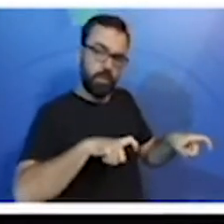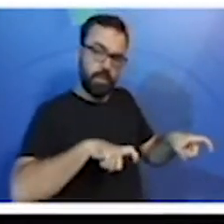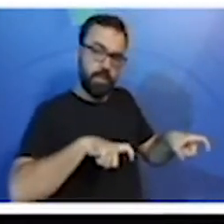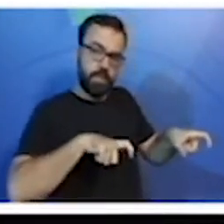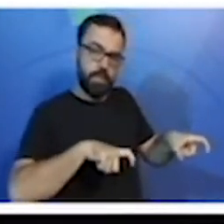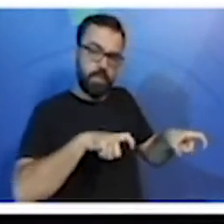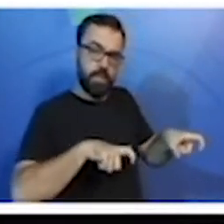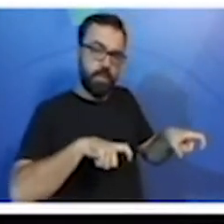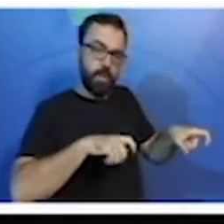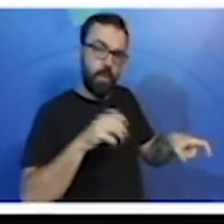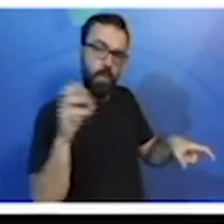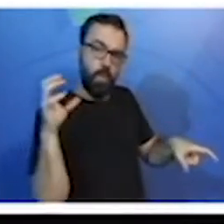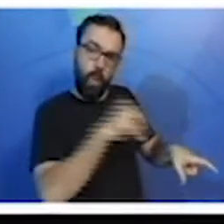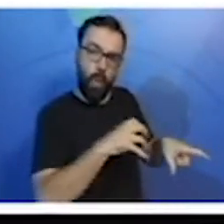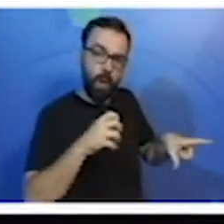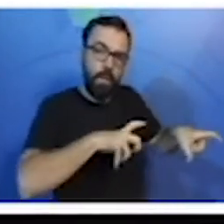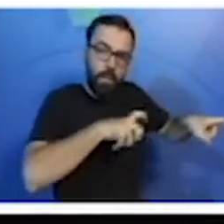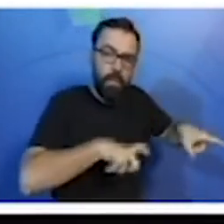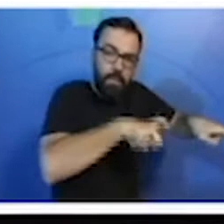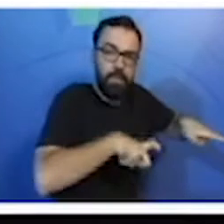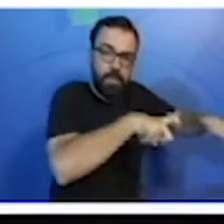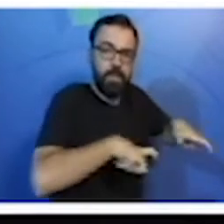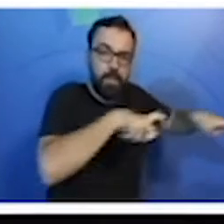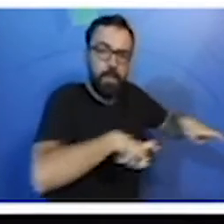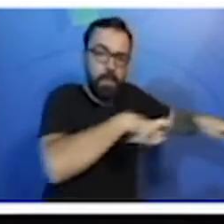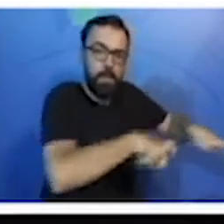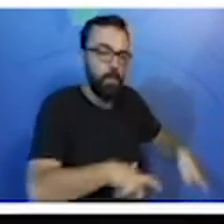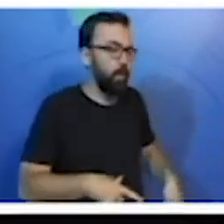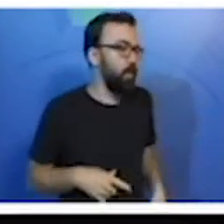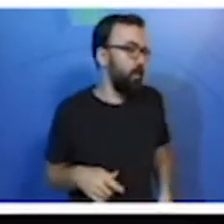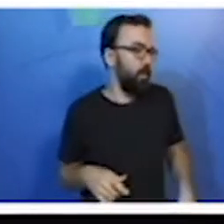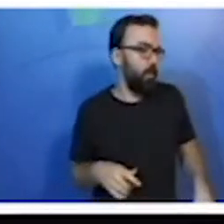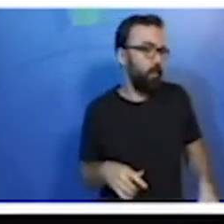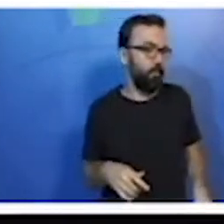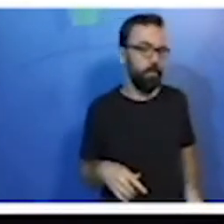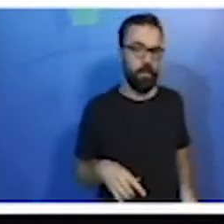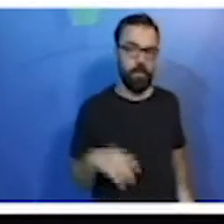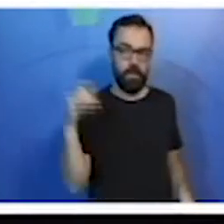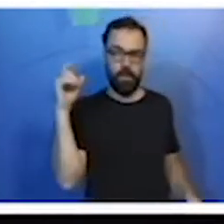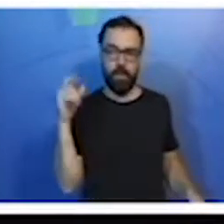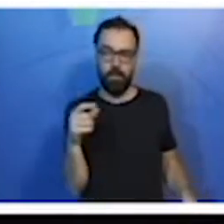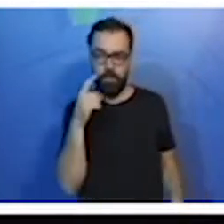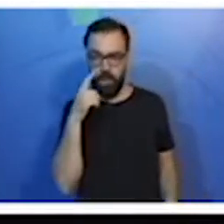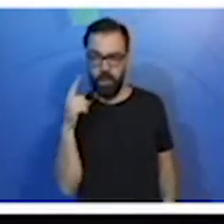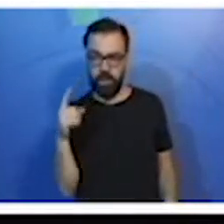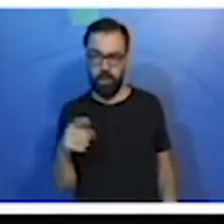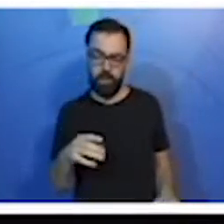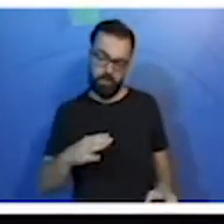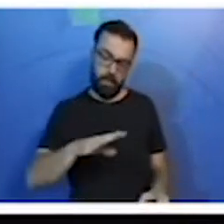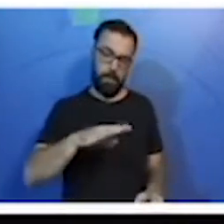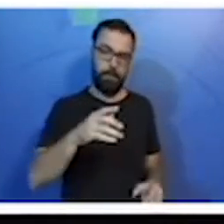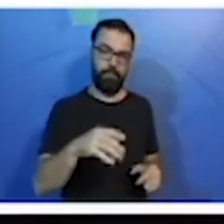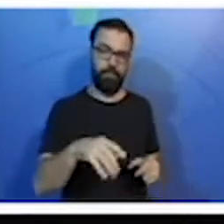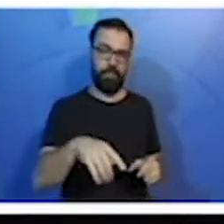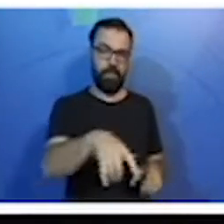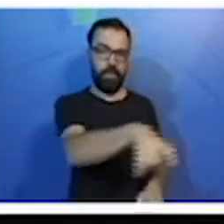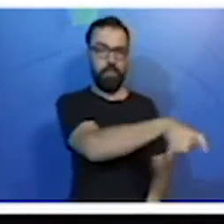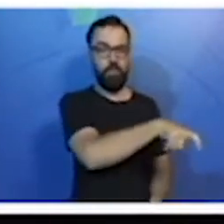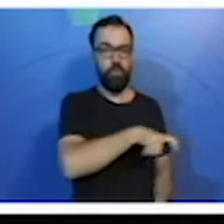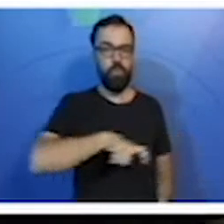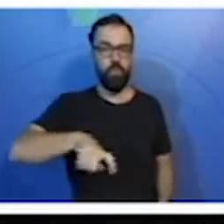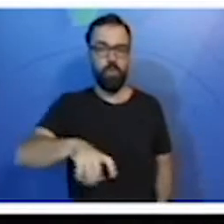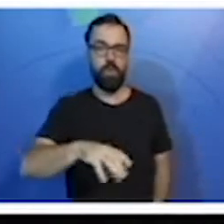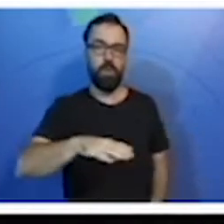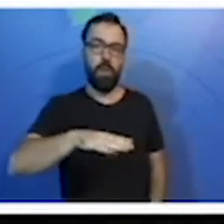e envolve uma grande velocidade um curto intervalo é as pistas mede ciclismo de pista ela só um pouco inclinadas porque elas são